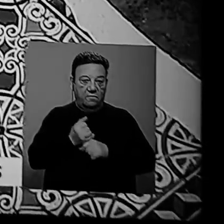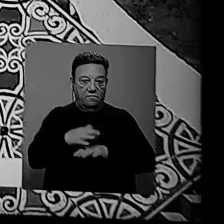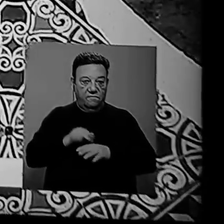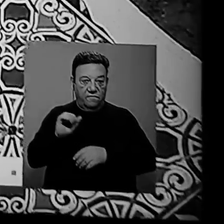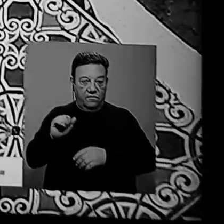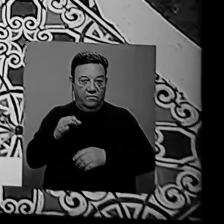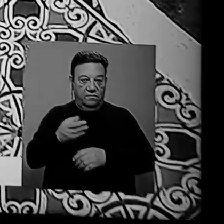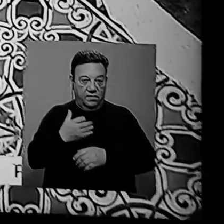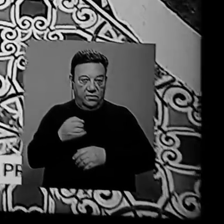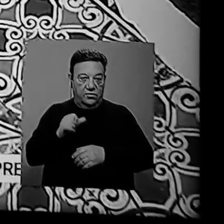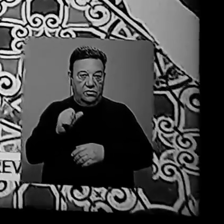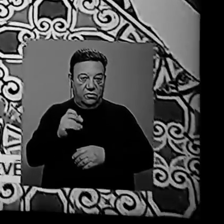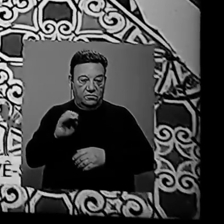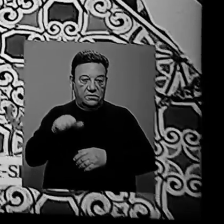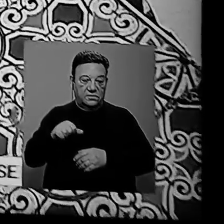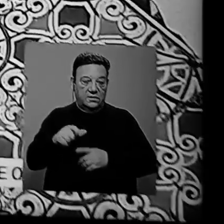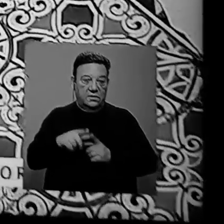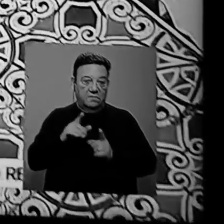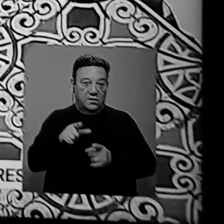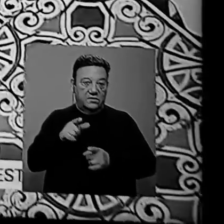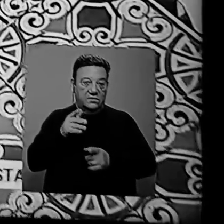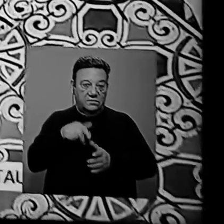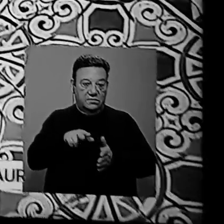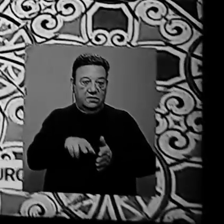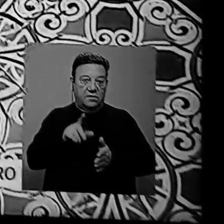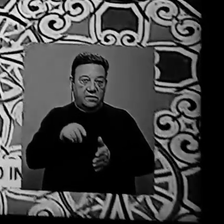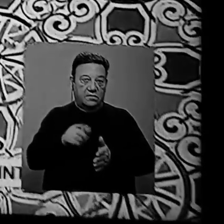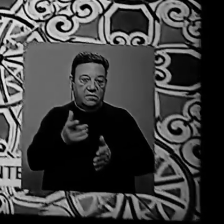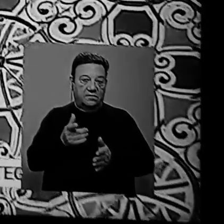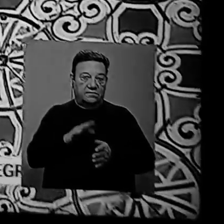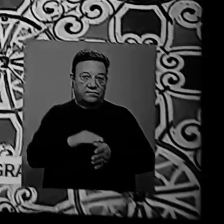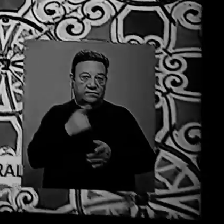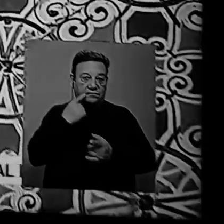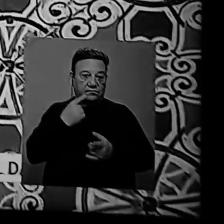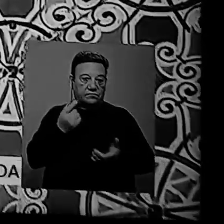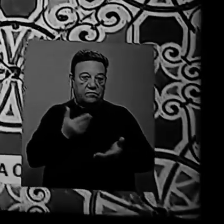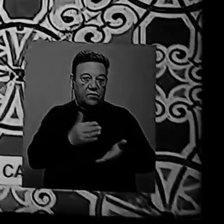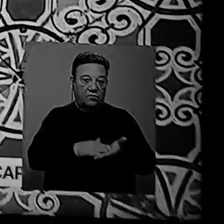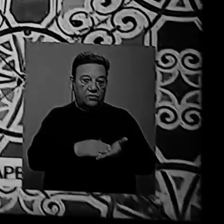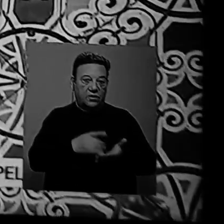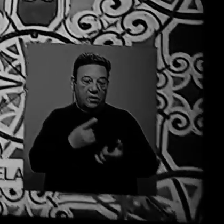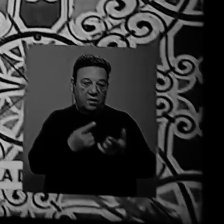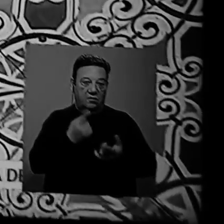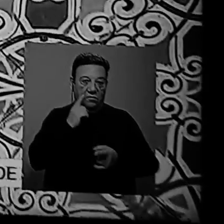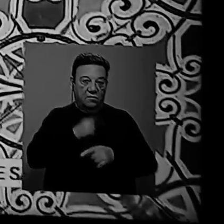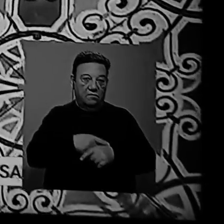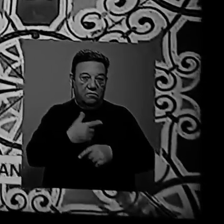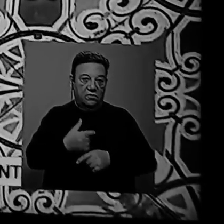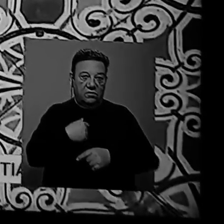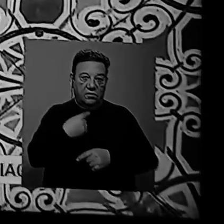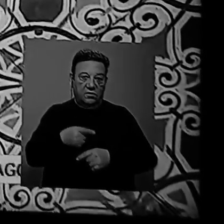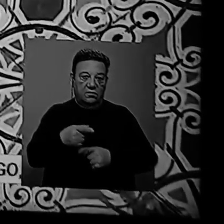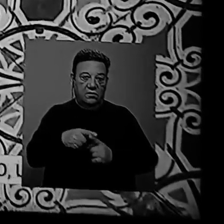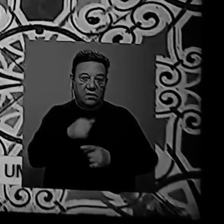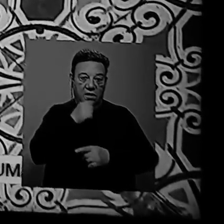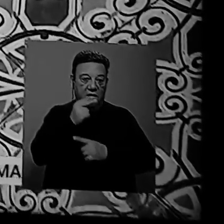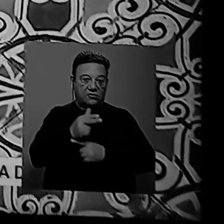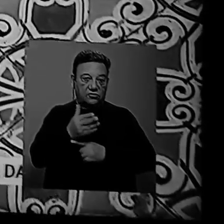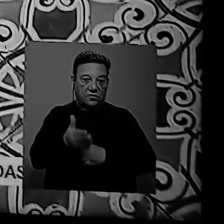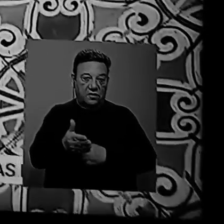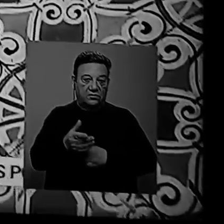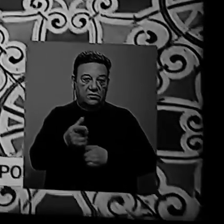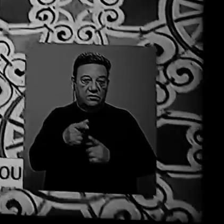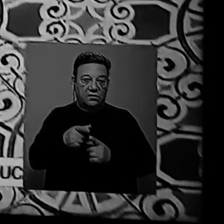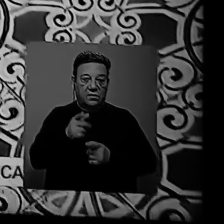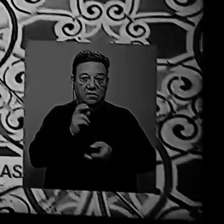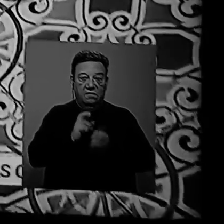Exato. Mas esta campa serve também para demonstrar algo. Neste momento temos os azulejos, que são